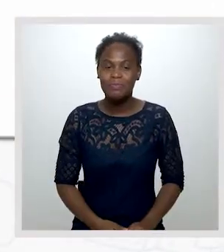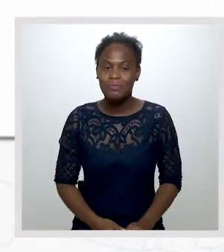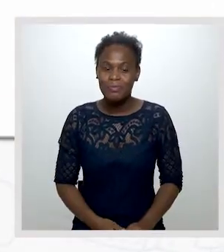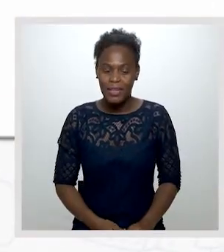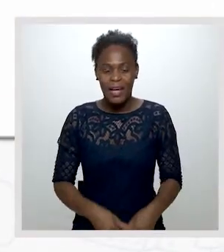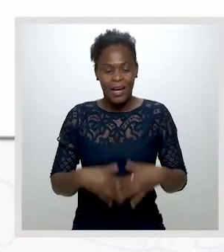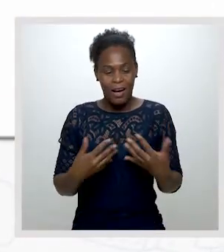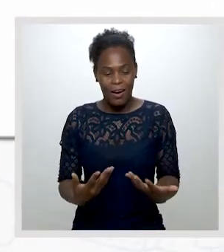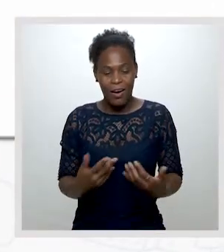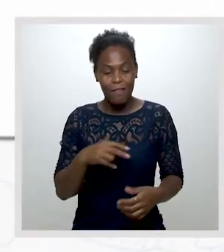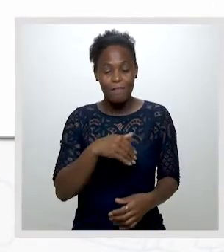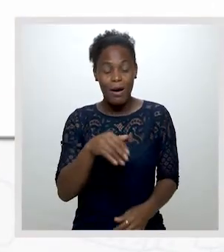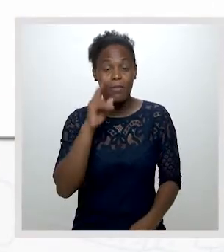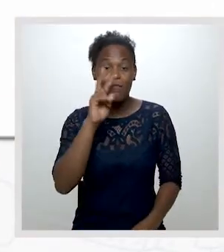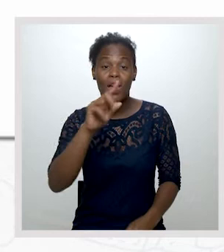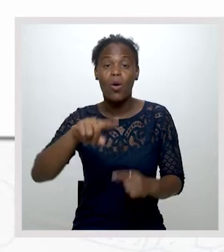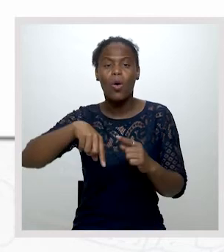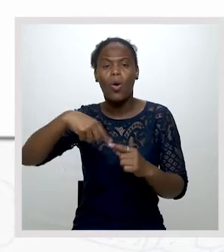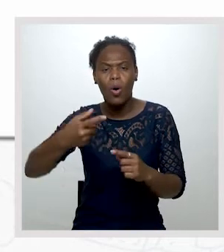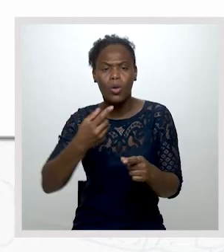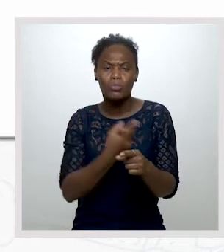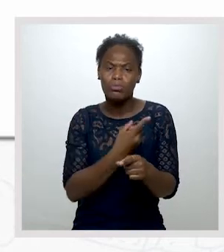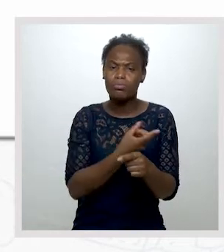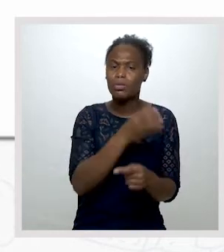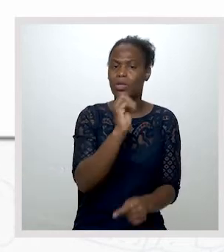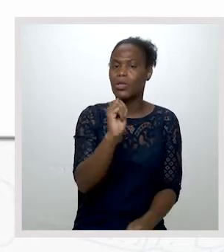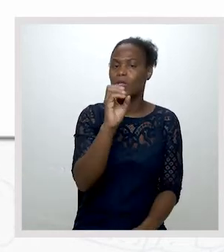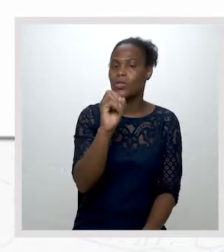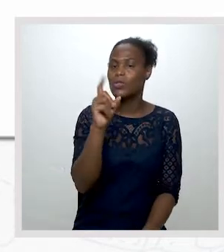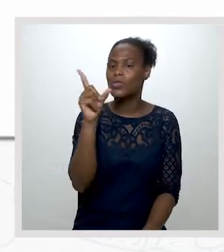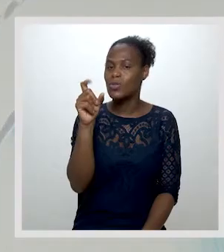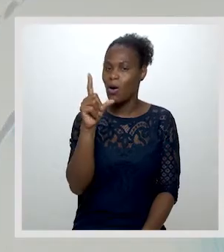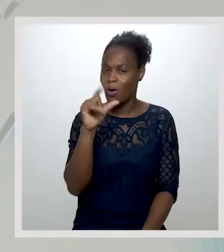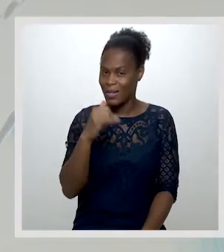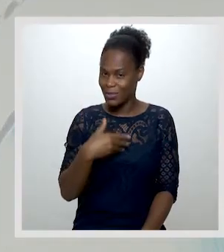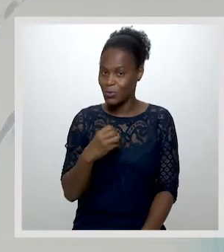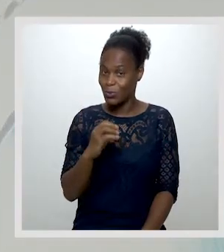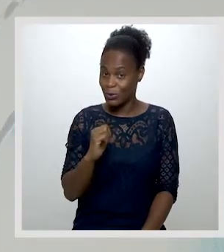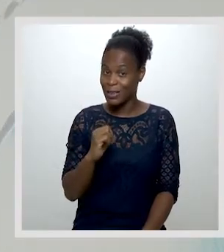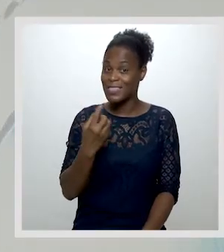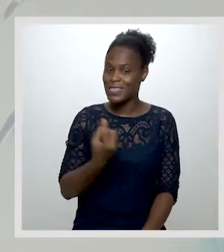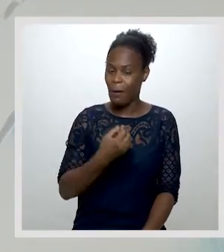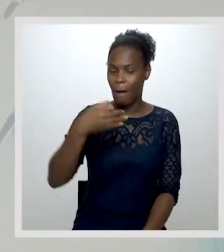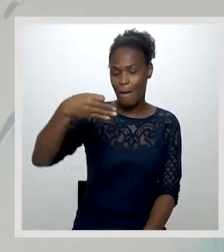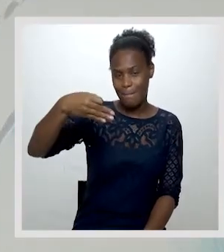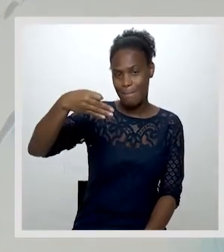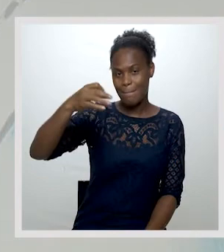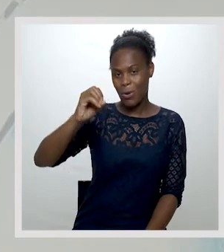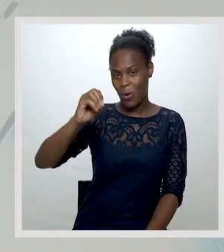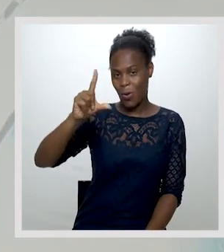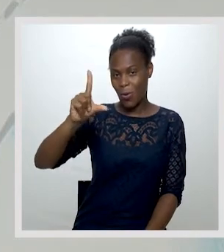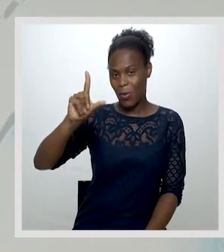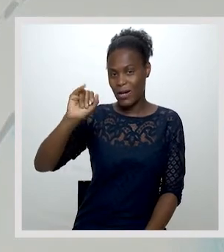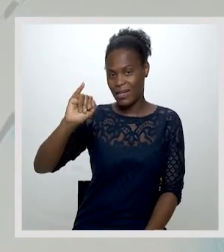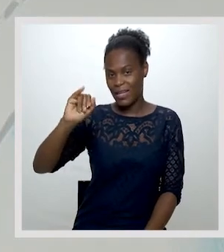Vamos ver os outros sólidos que são poliedros. Porque temos muitos sólidos que são